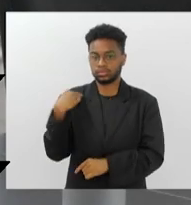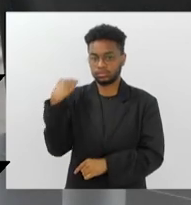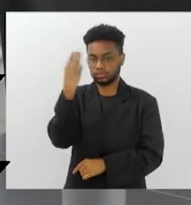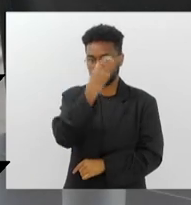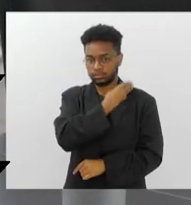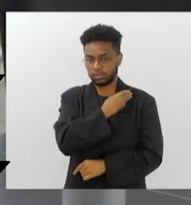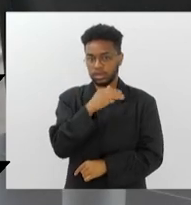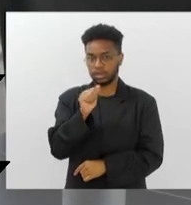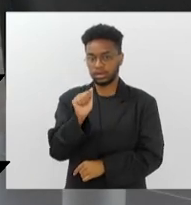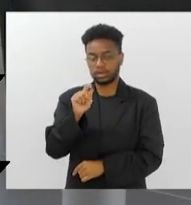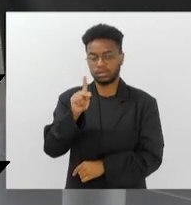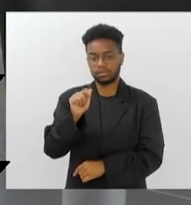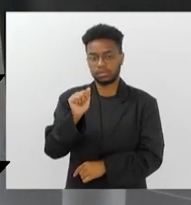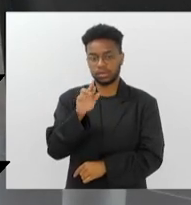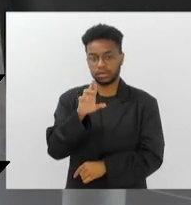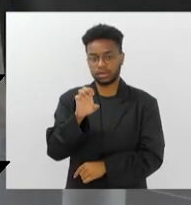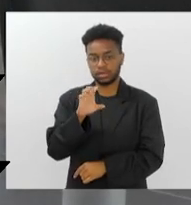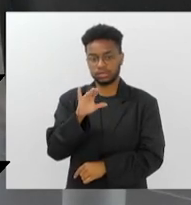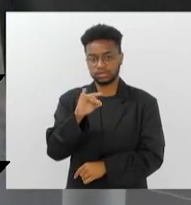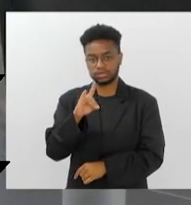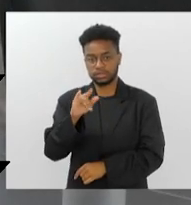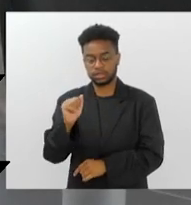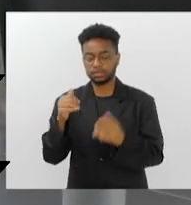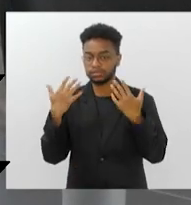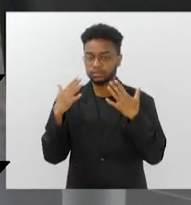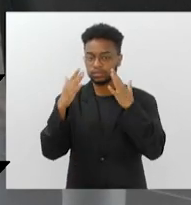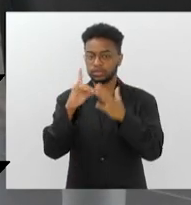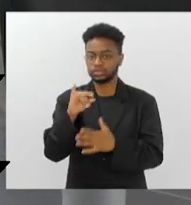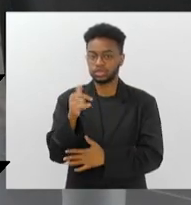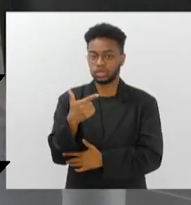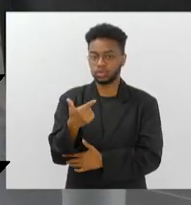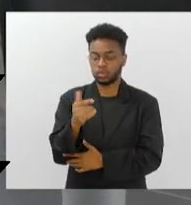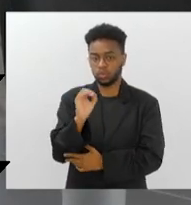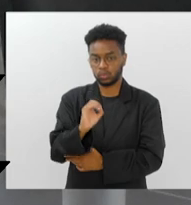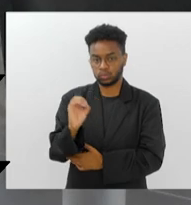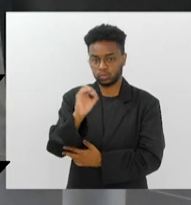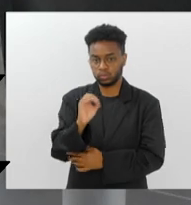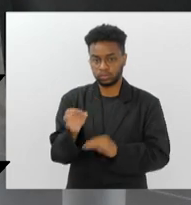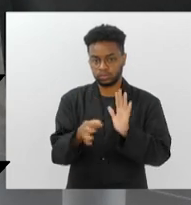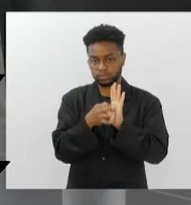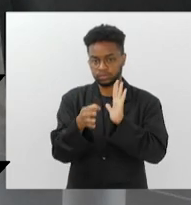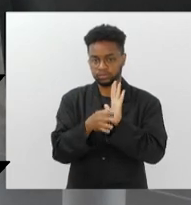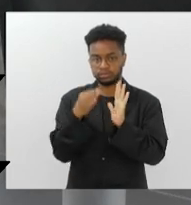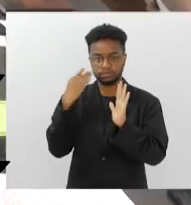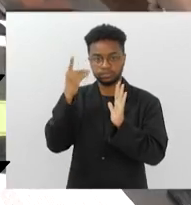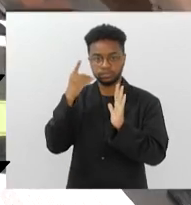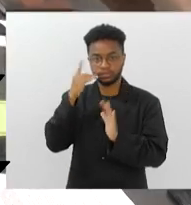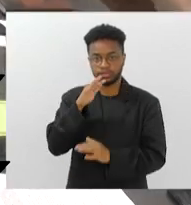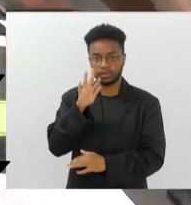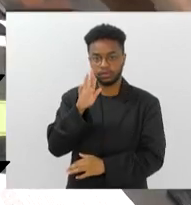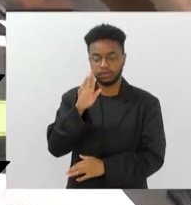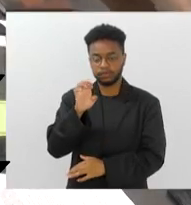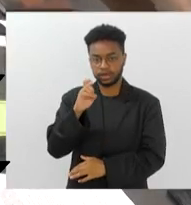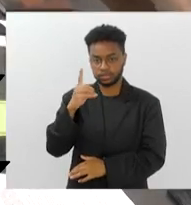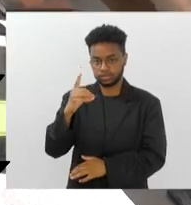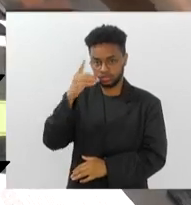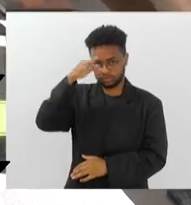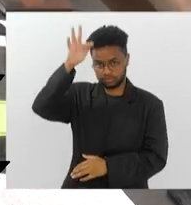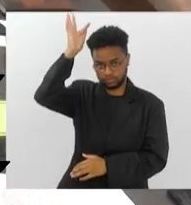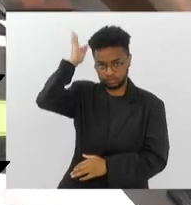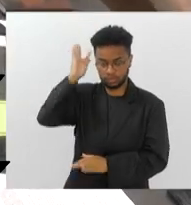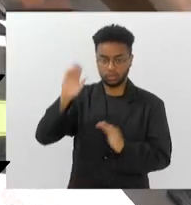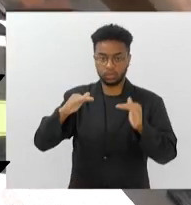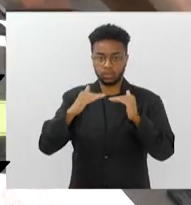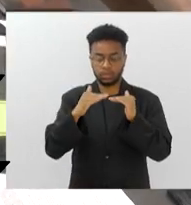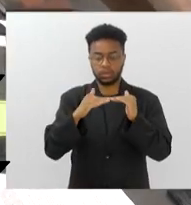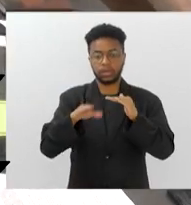comemorado anualmente no dia 12 de Outubro para parecer Deputado Fred Pacheco parecer é favorável à emendas número 1